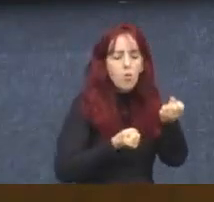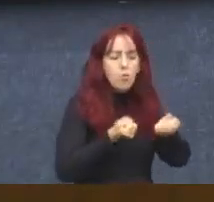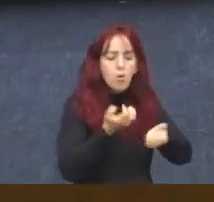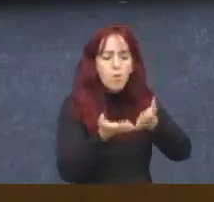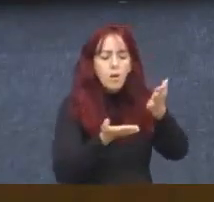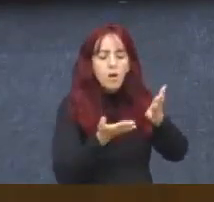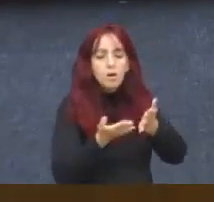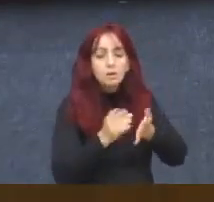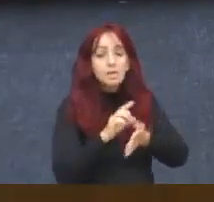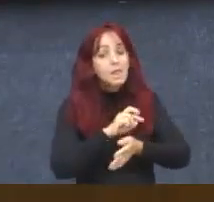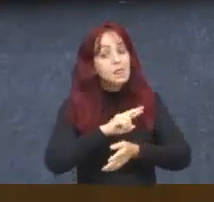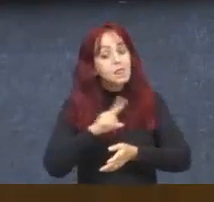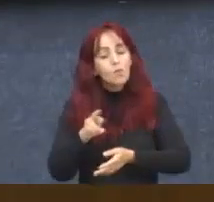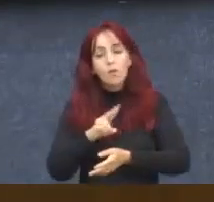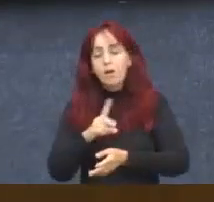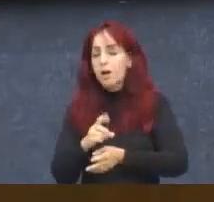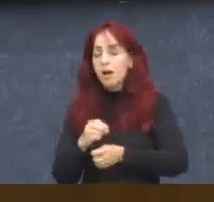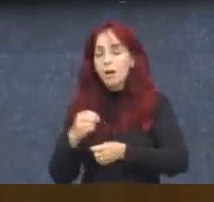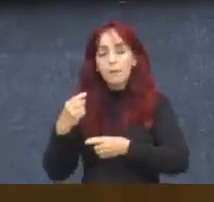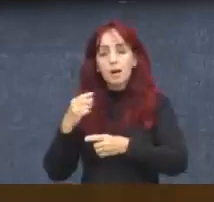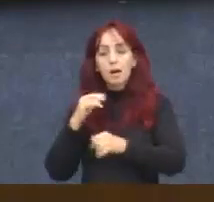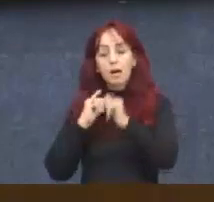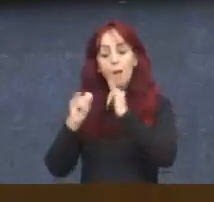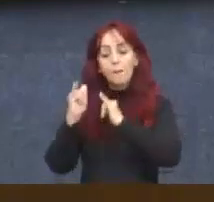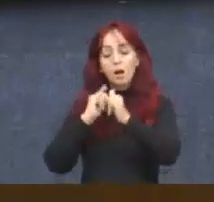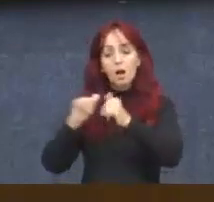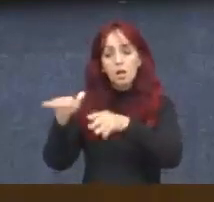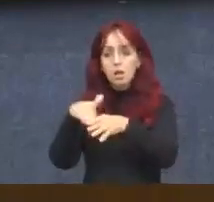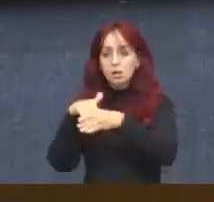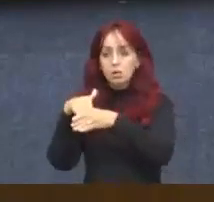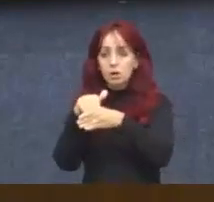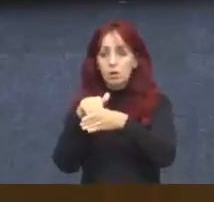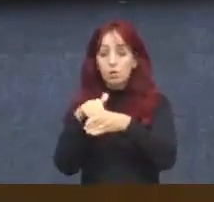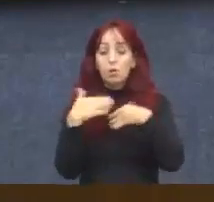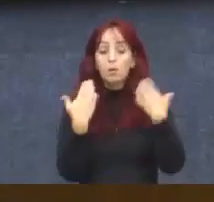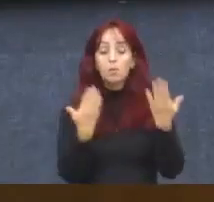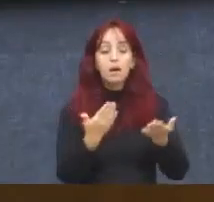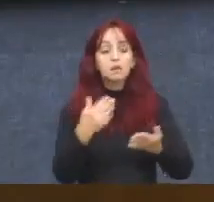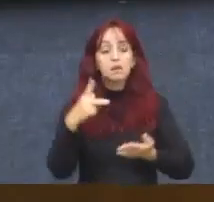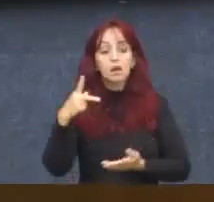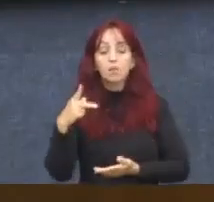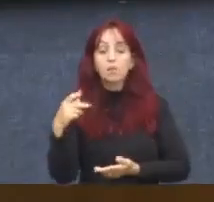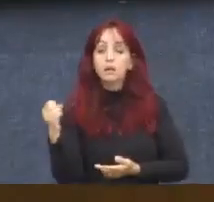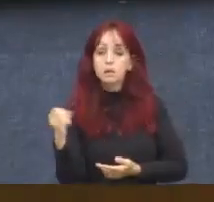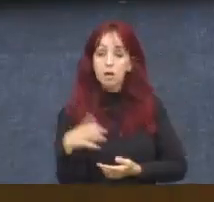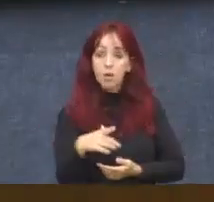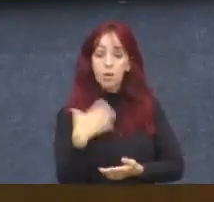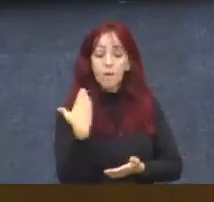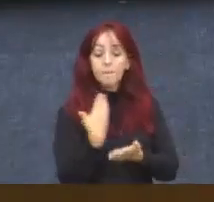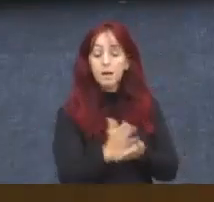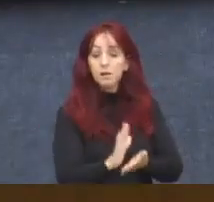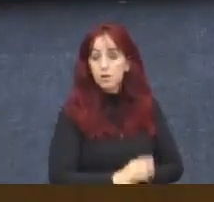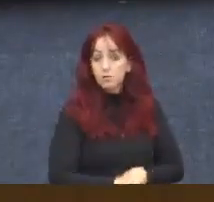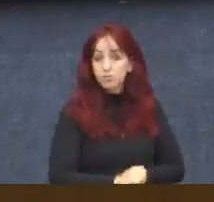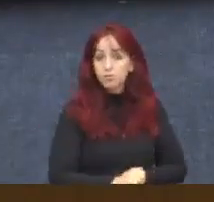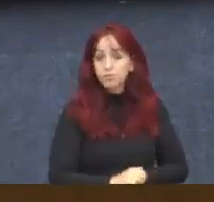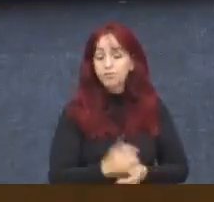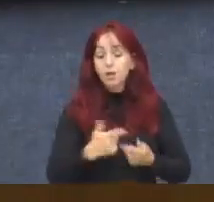as campanhas eleitorais. Porém, o pessoal perdeu, o partido do